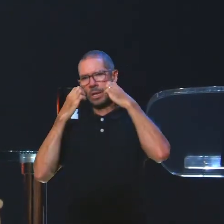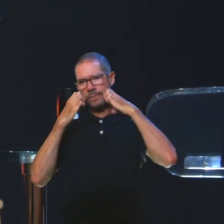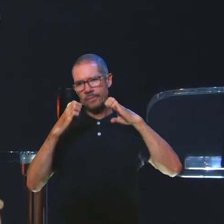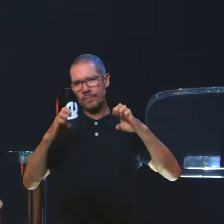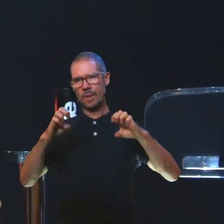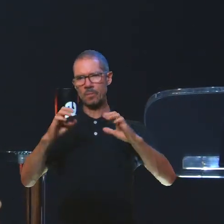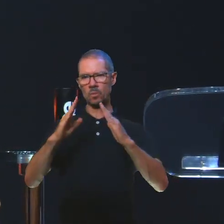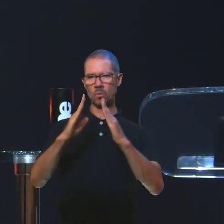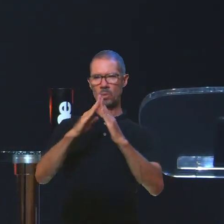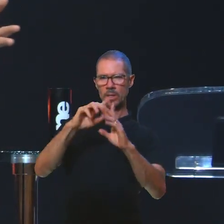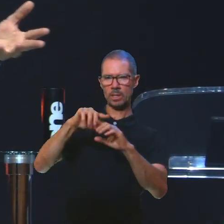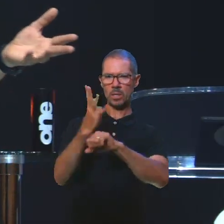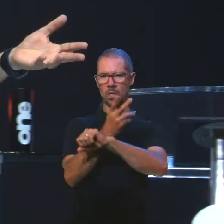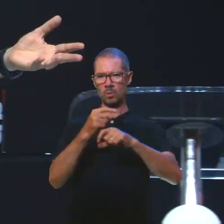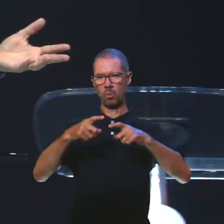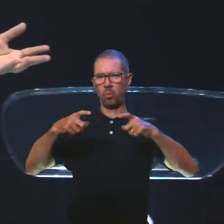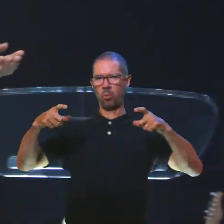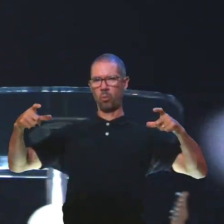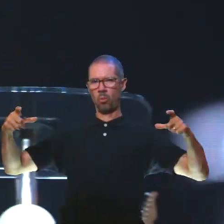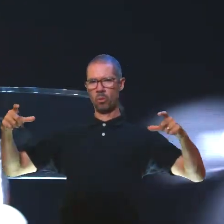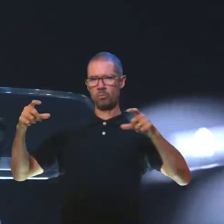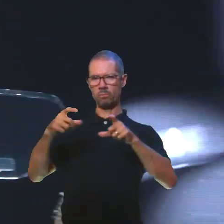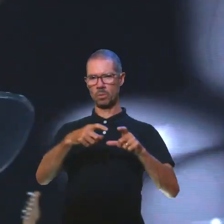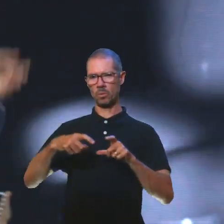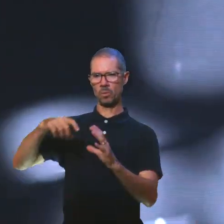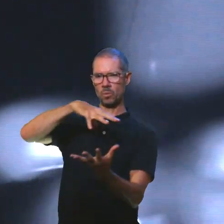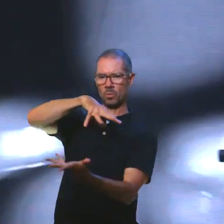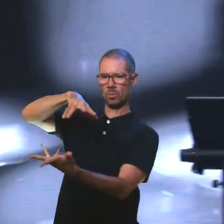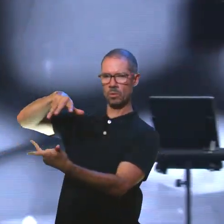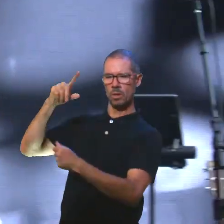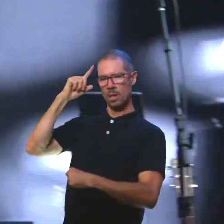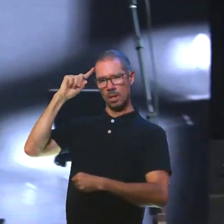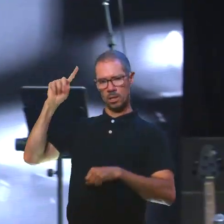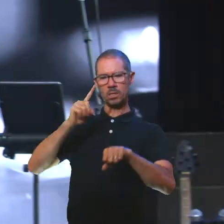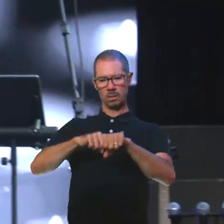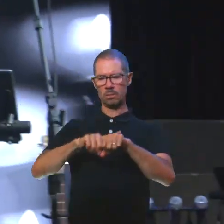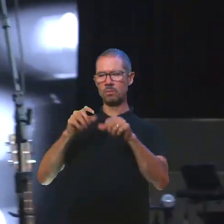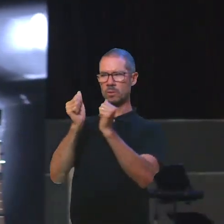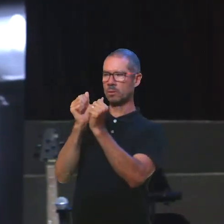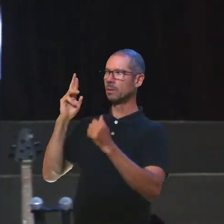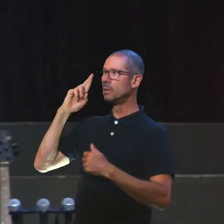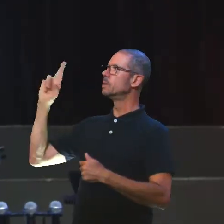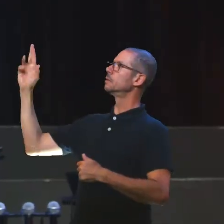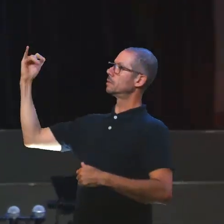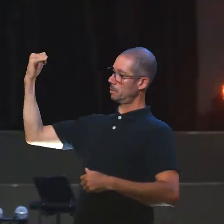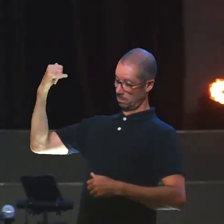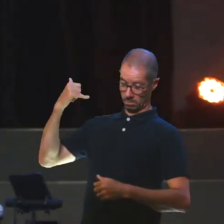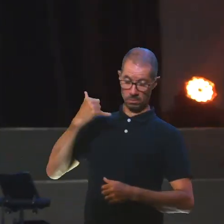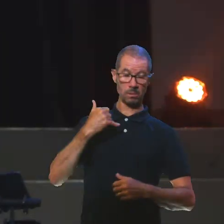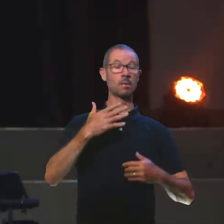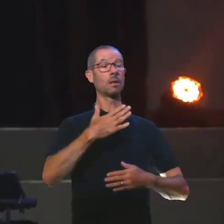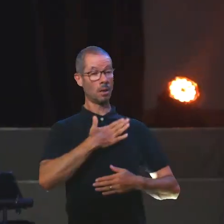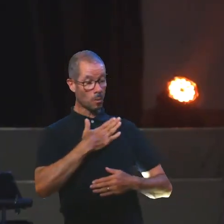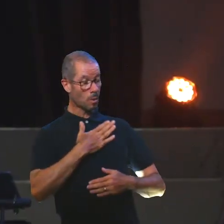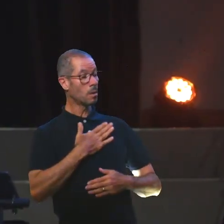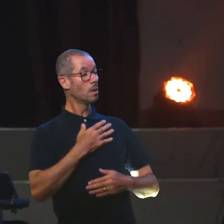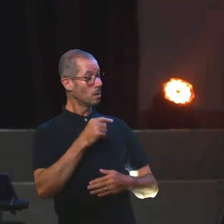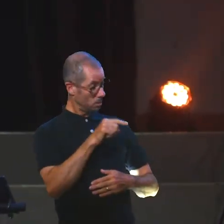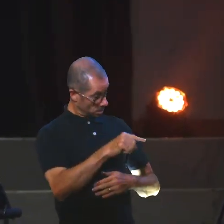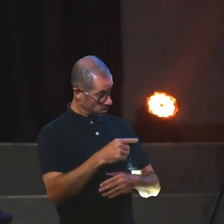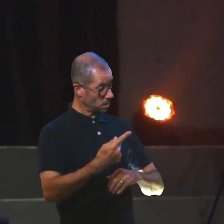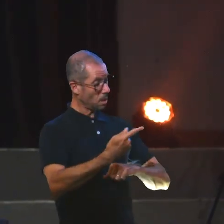igreja crescendo cada vez mais através do mundo todo. Um dia tive um tempo com o Senhor e o Senhor falou para mim, você só me